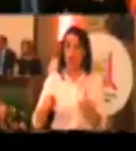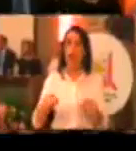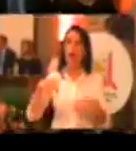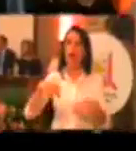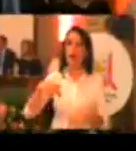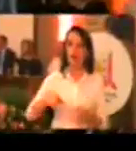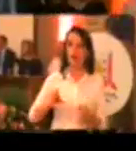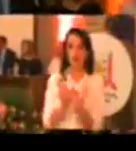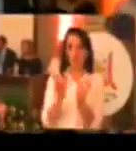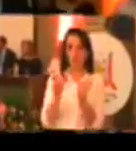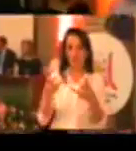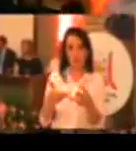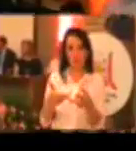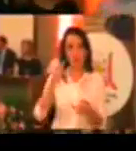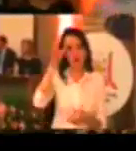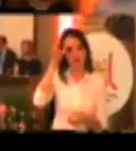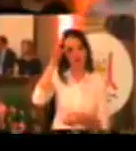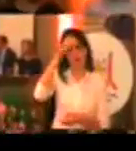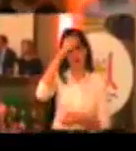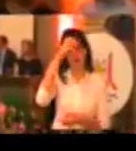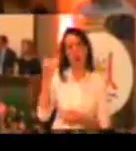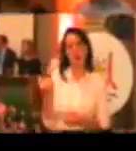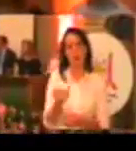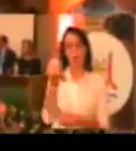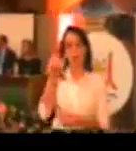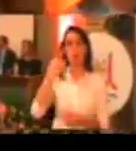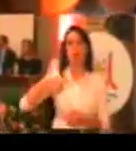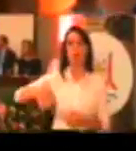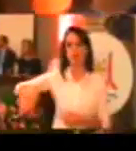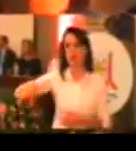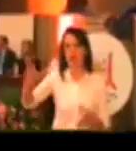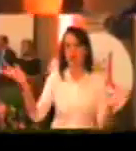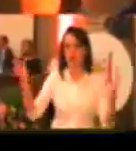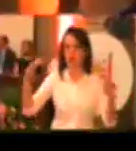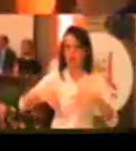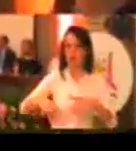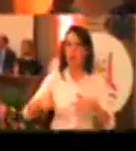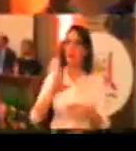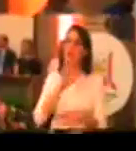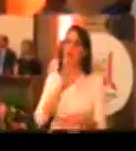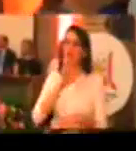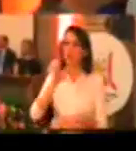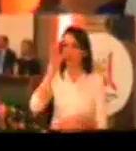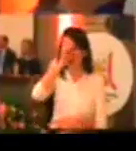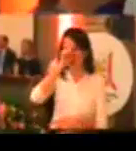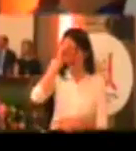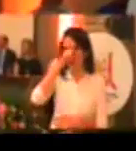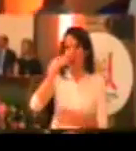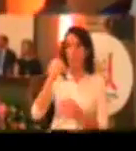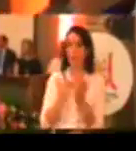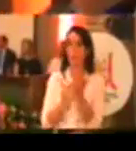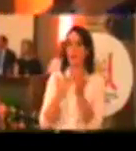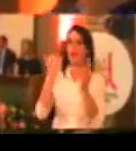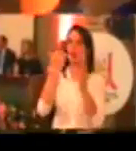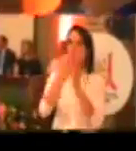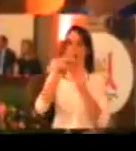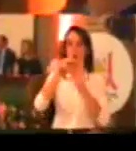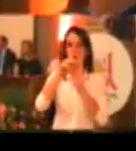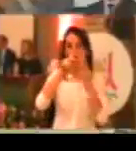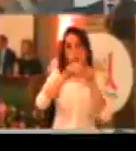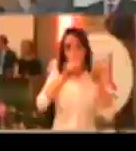ter todos aqui na noite de hoje para conhecer um pouco mais desse projeto que tem a missão de capacitar e